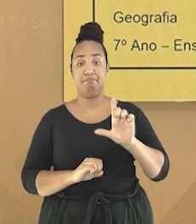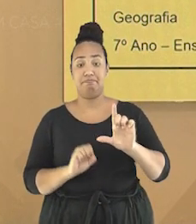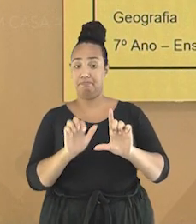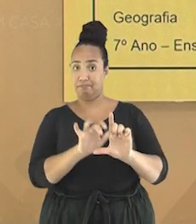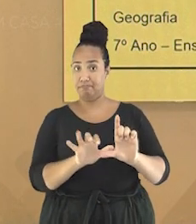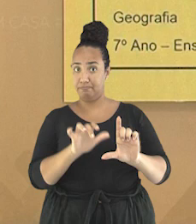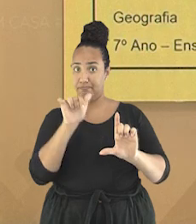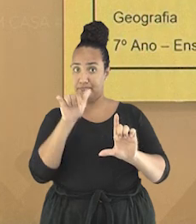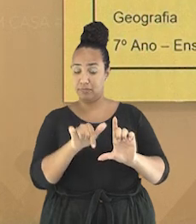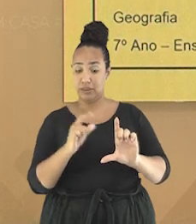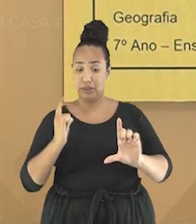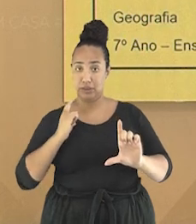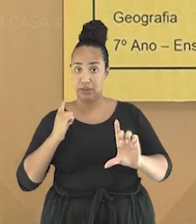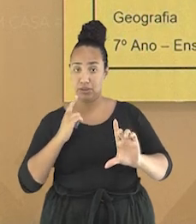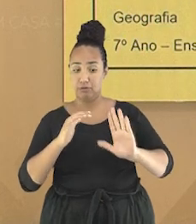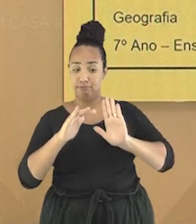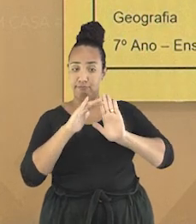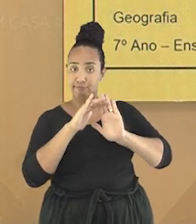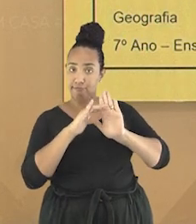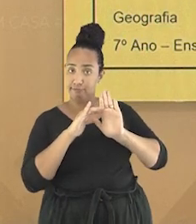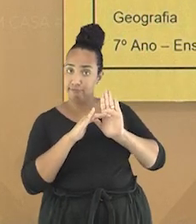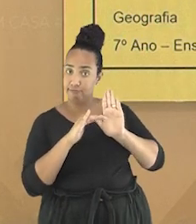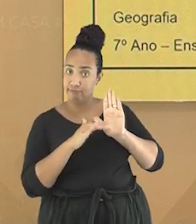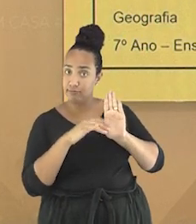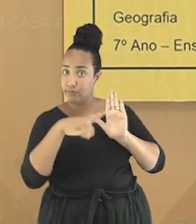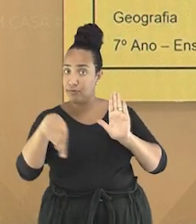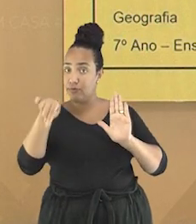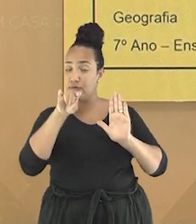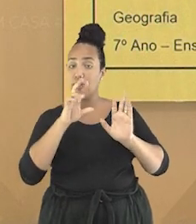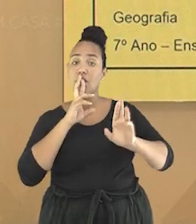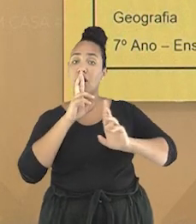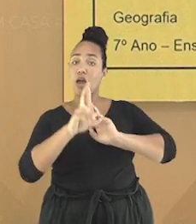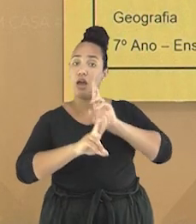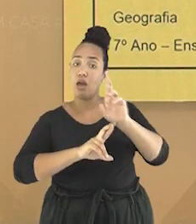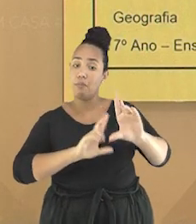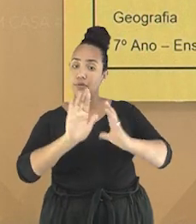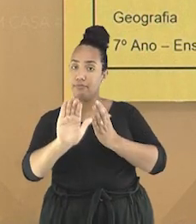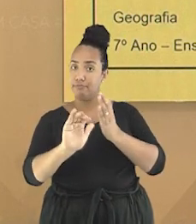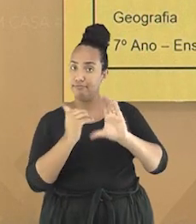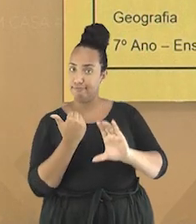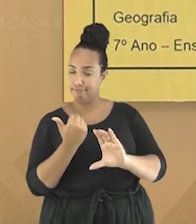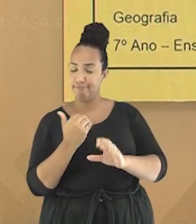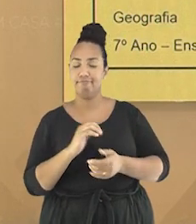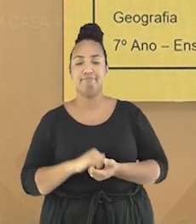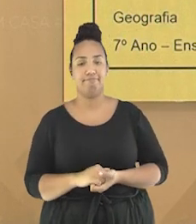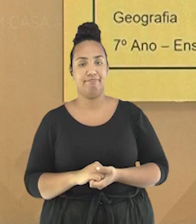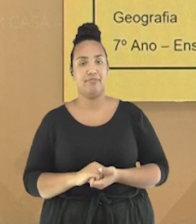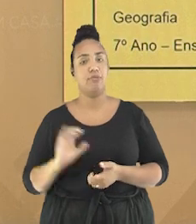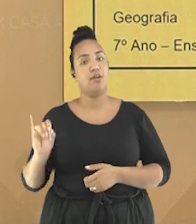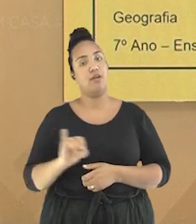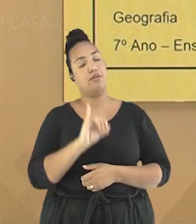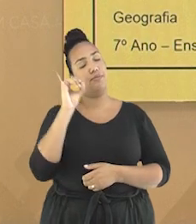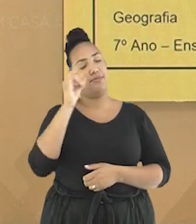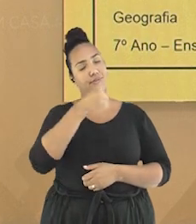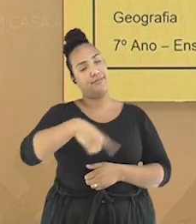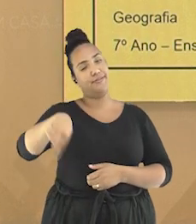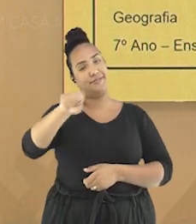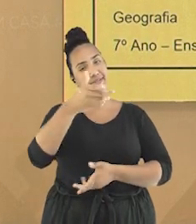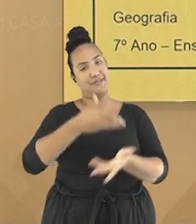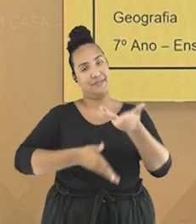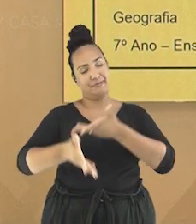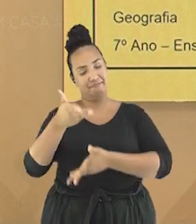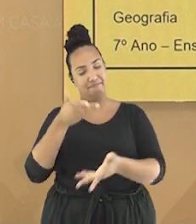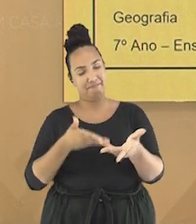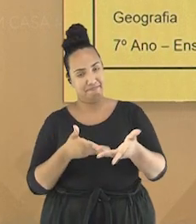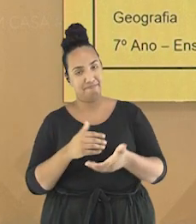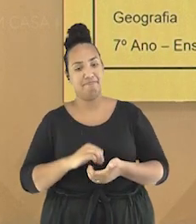Code vai te direcionar para um formulário, que você deve responder e nos enviar. É muito importante a sua